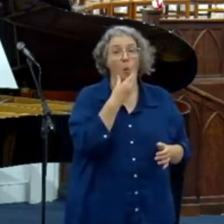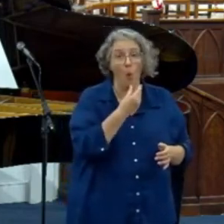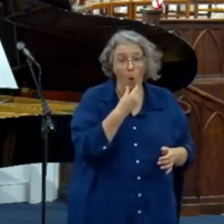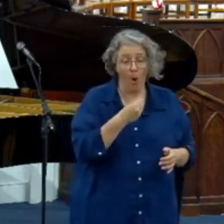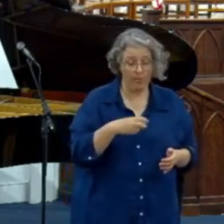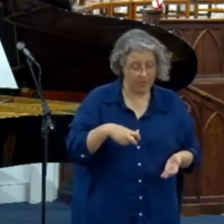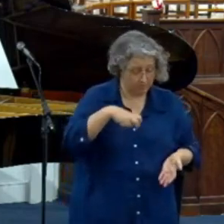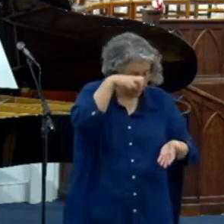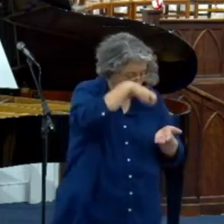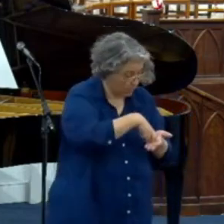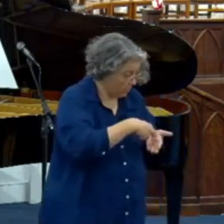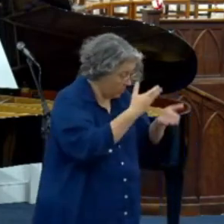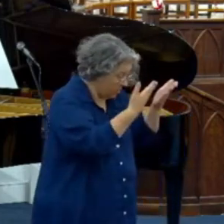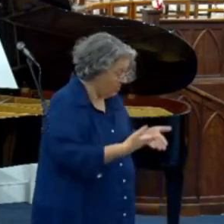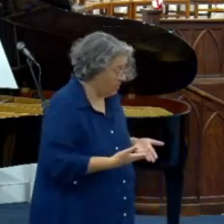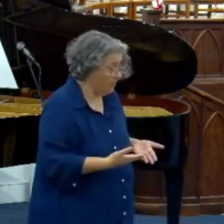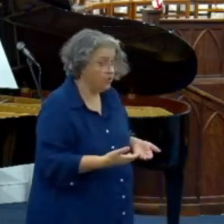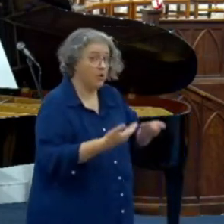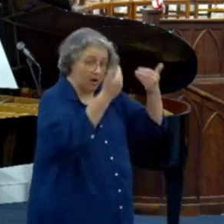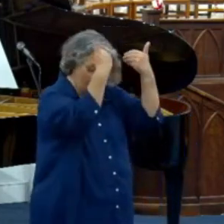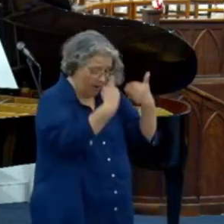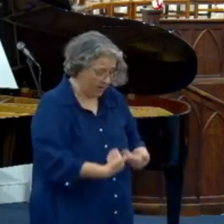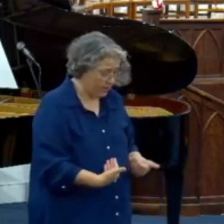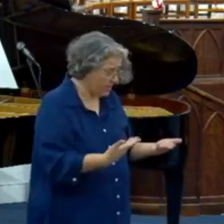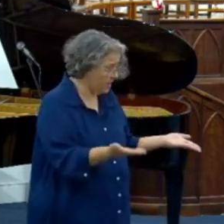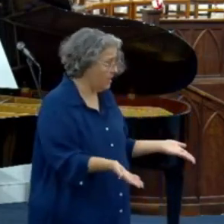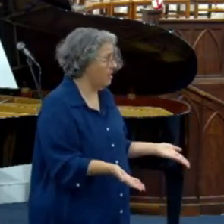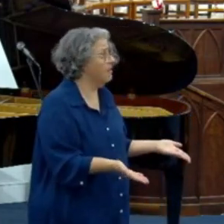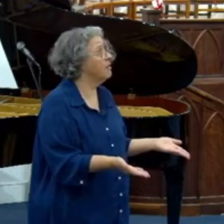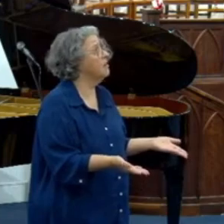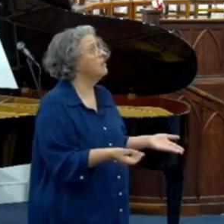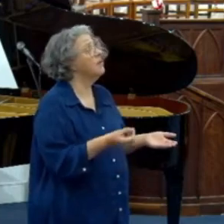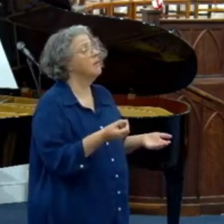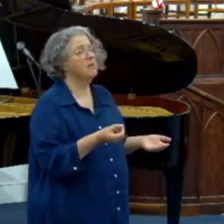disse: Senhor, eis-me aqui. E Jesus disse: